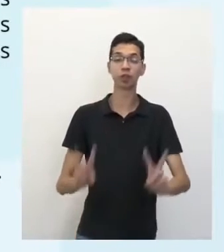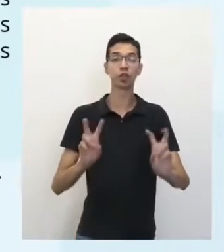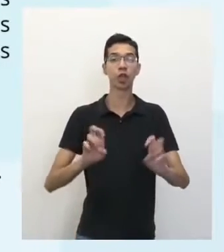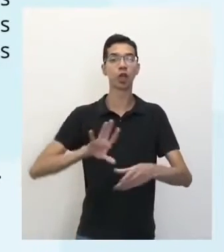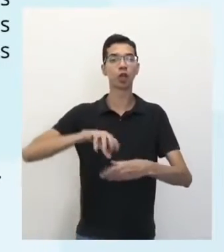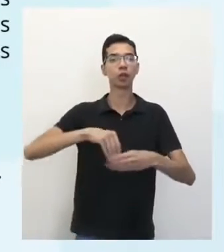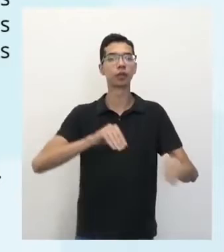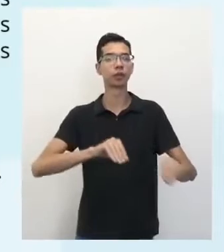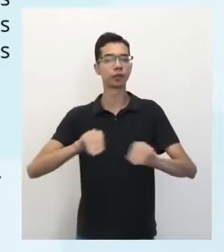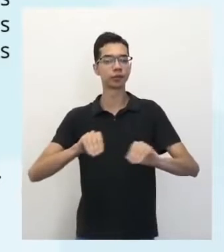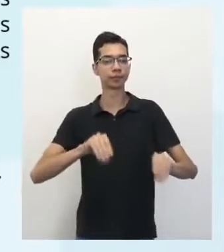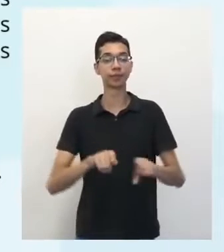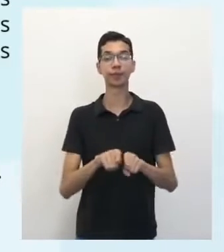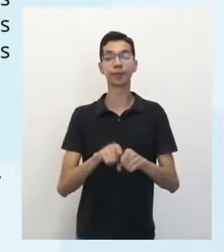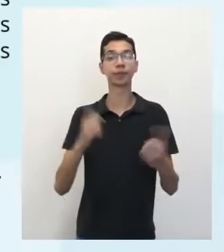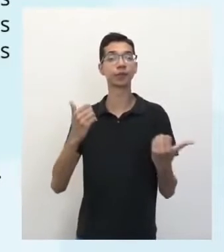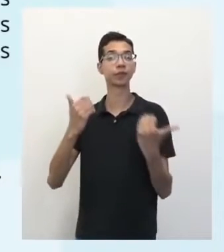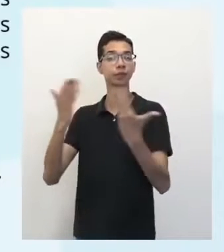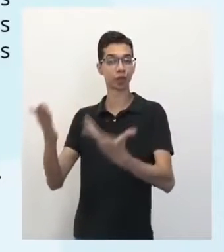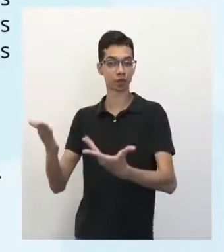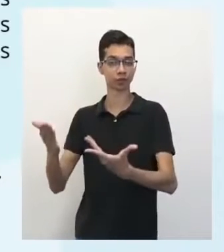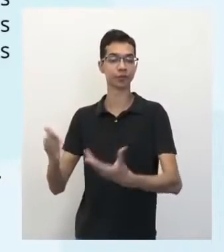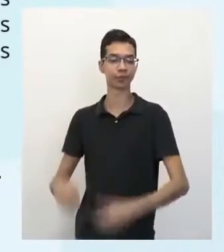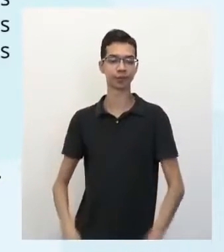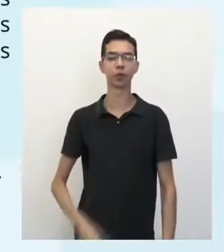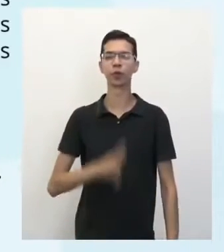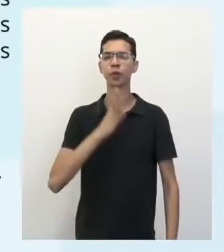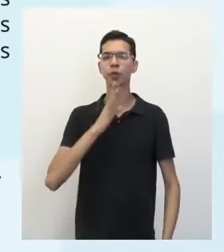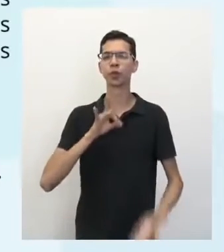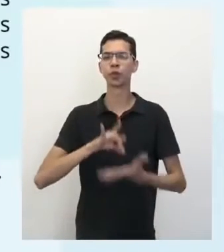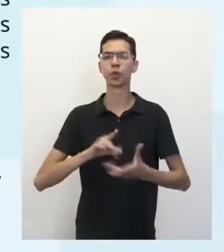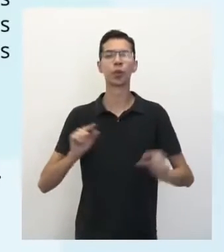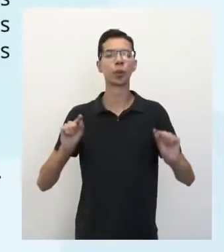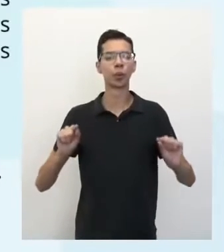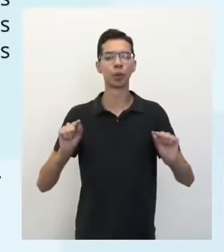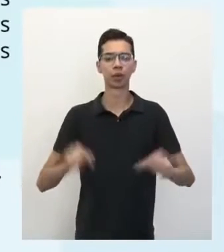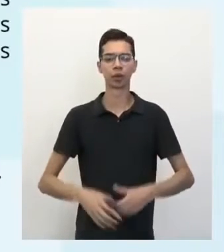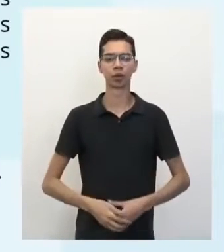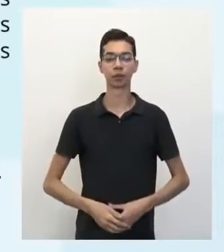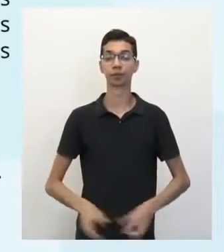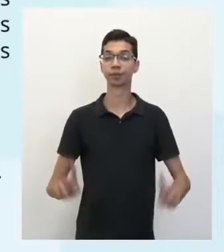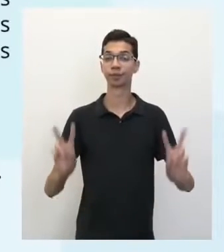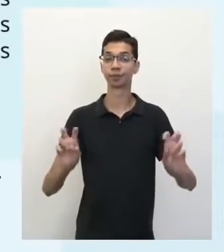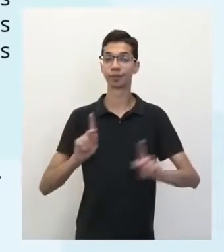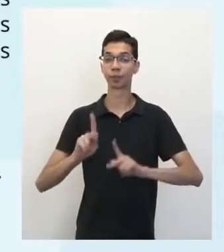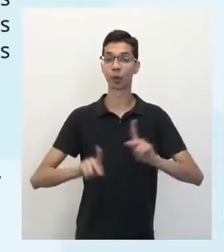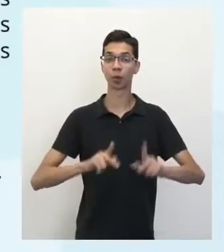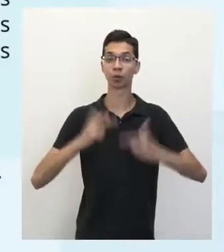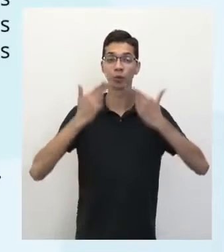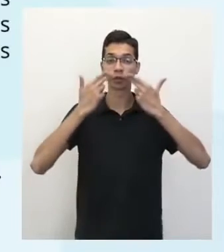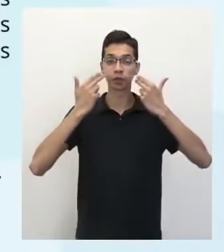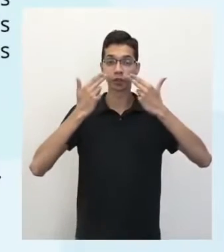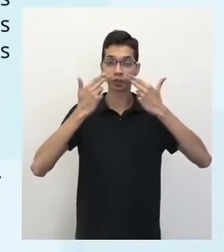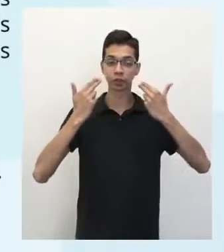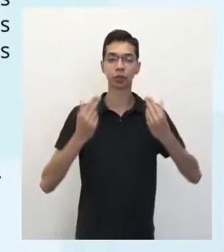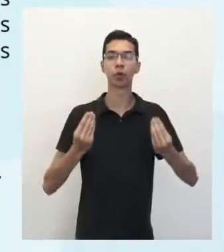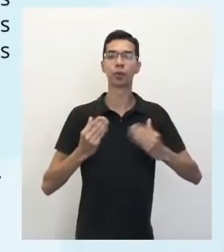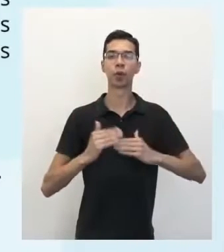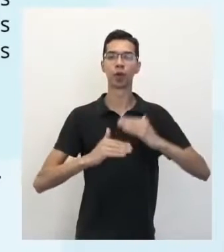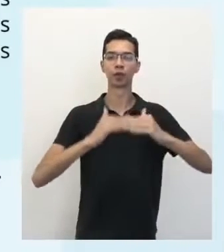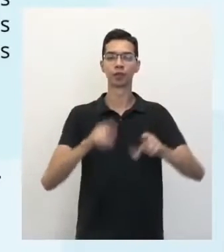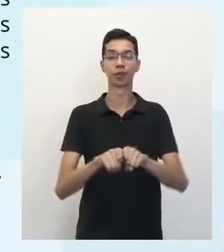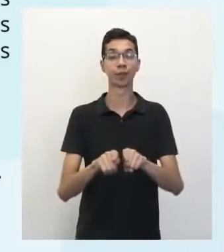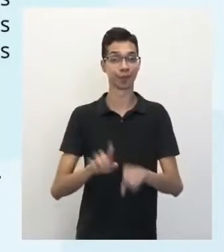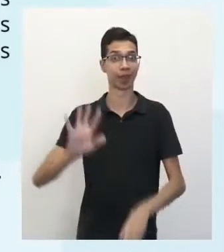internos e externos, reconhecendo as contribuições dos povos indígenas,